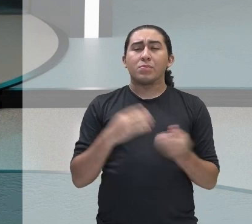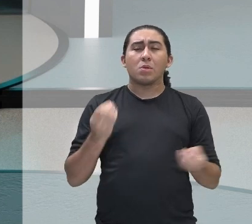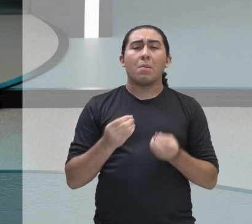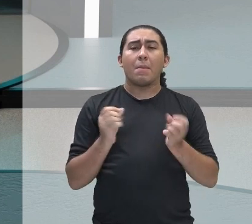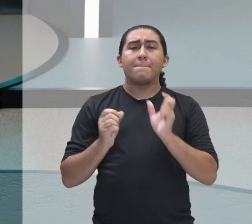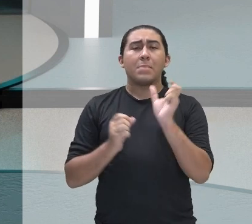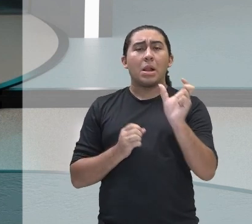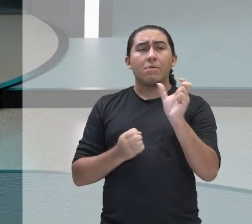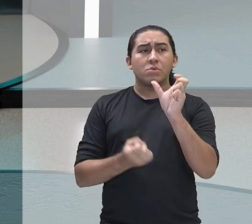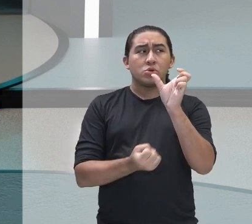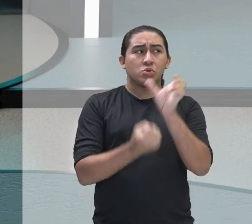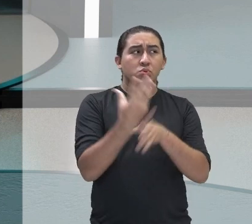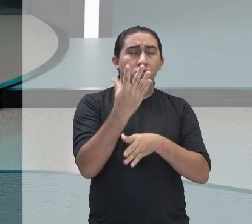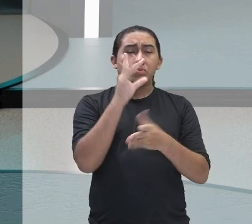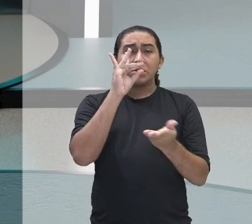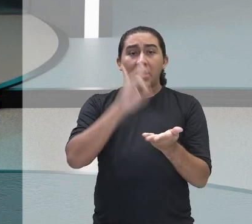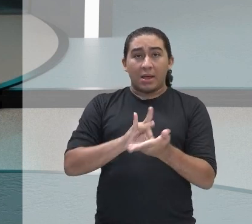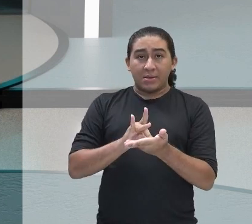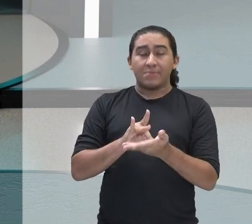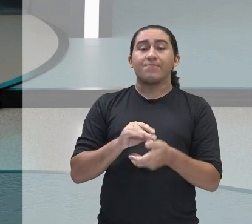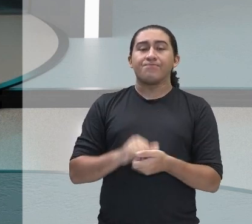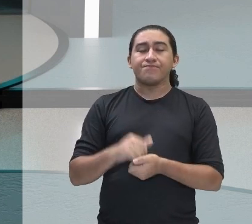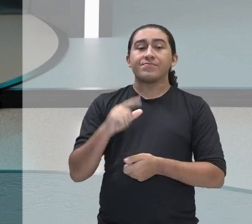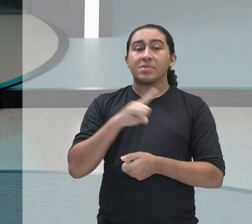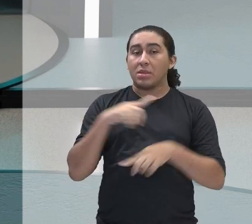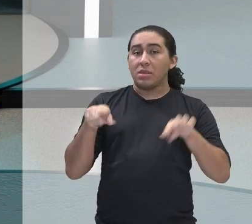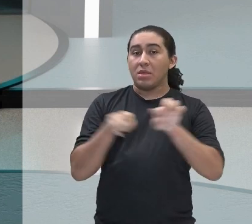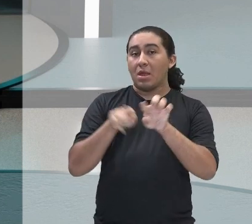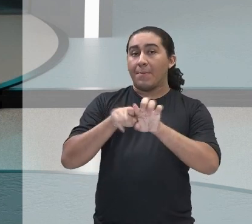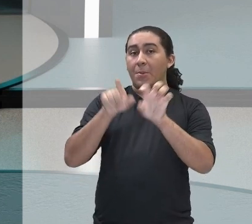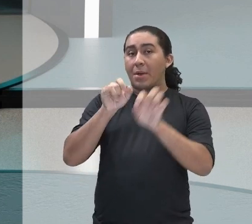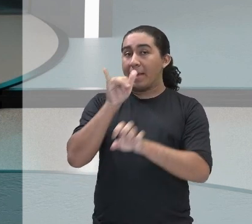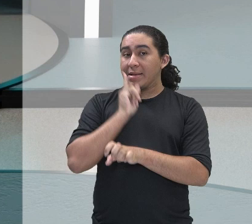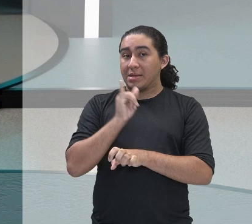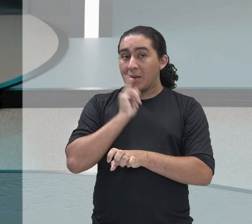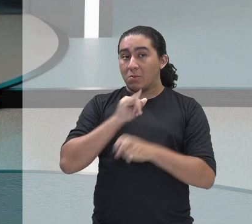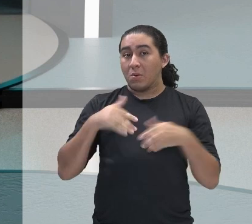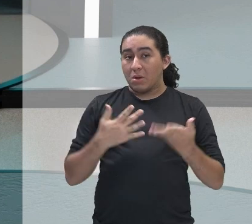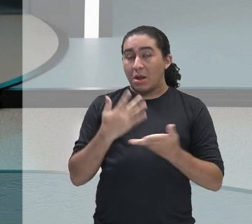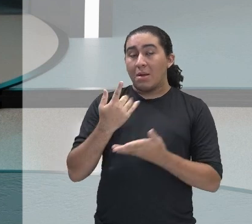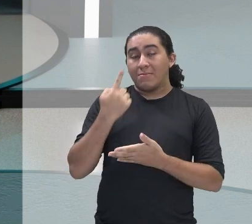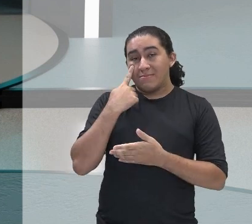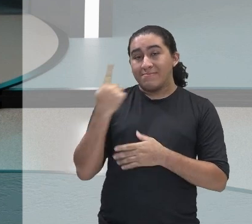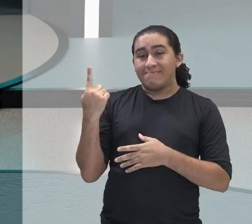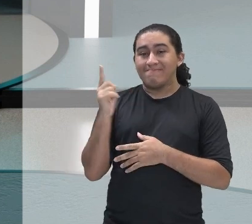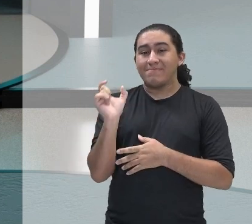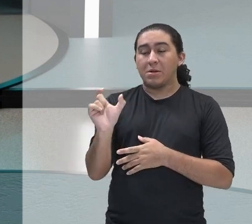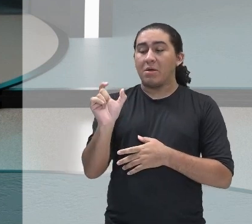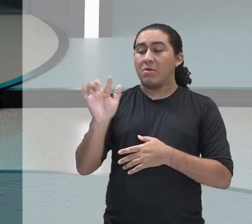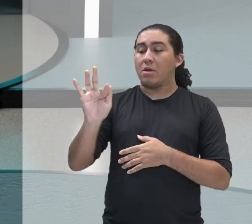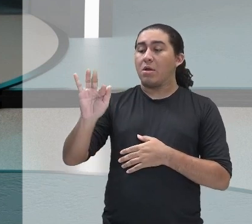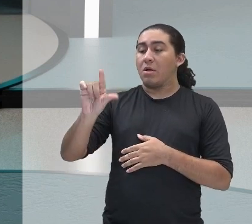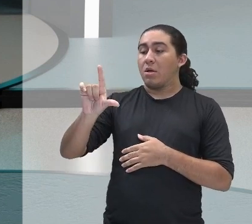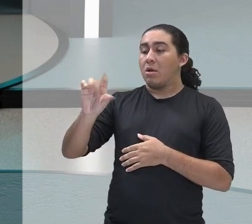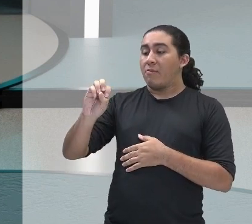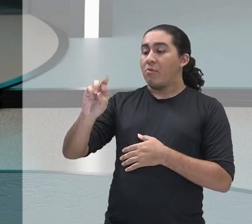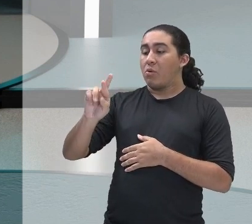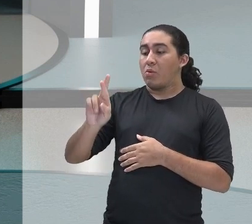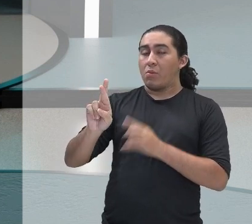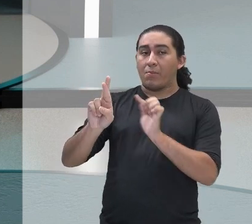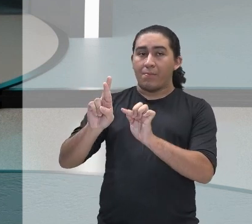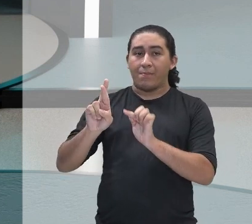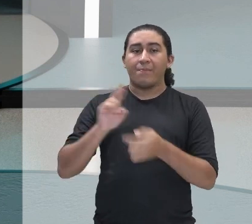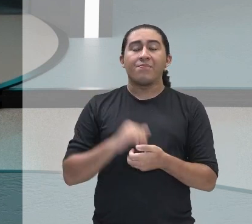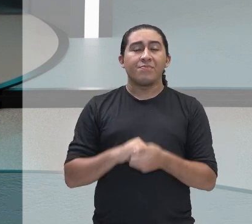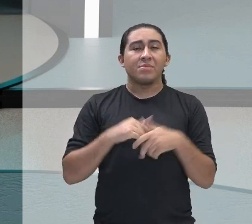se formam. A gente tem aqui como exemplo a palavra flor, né? A partir